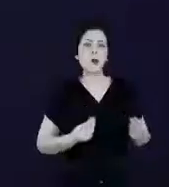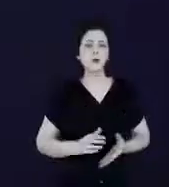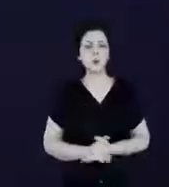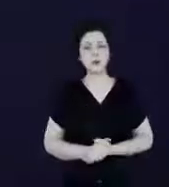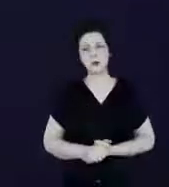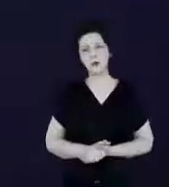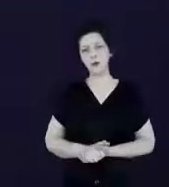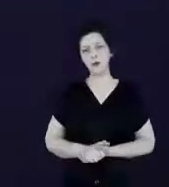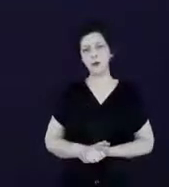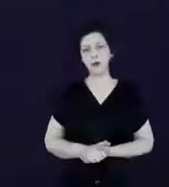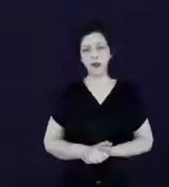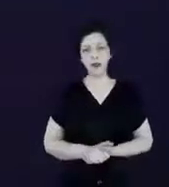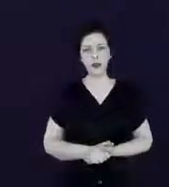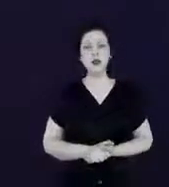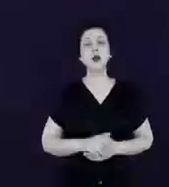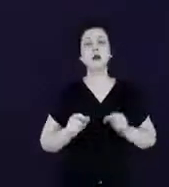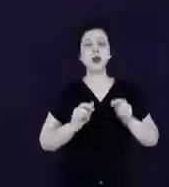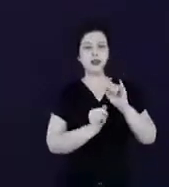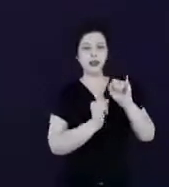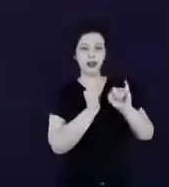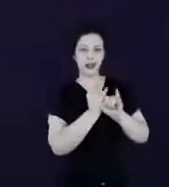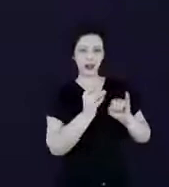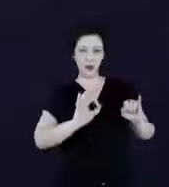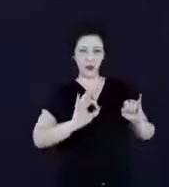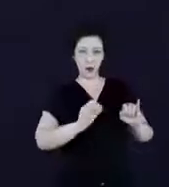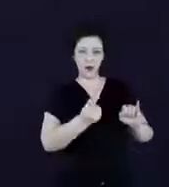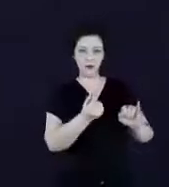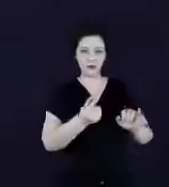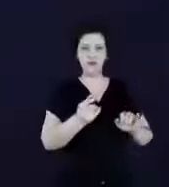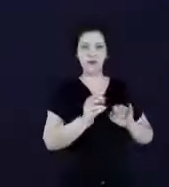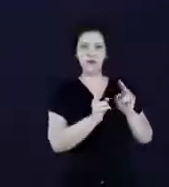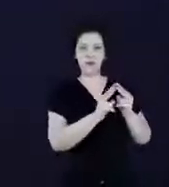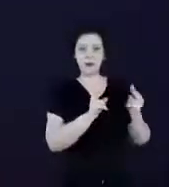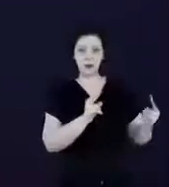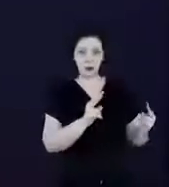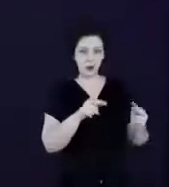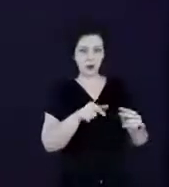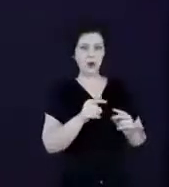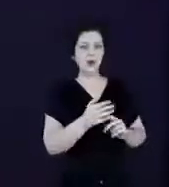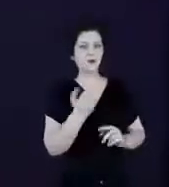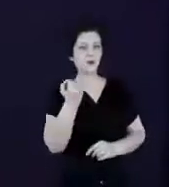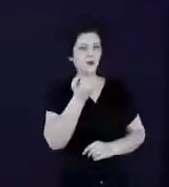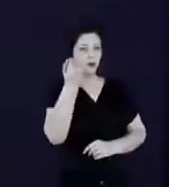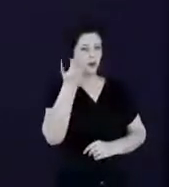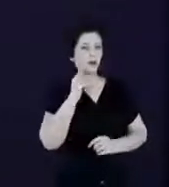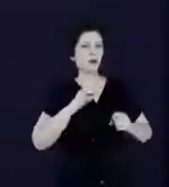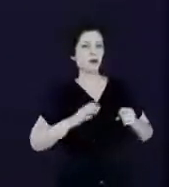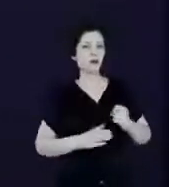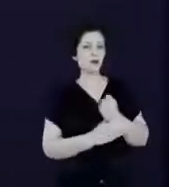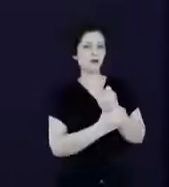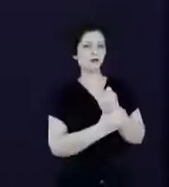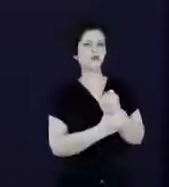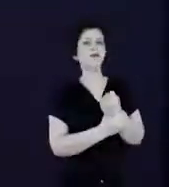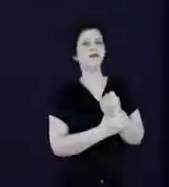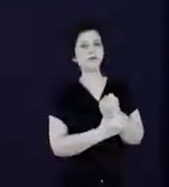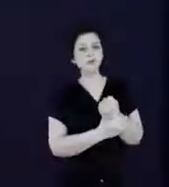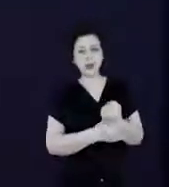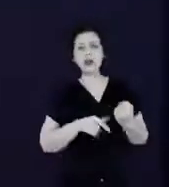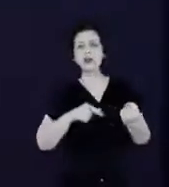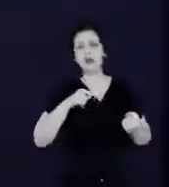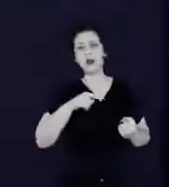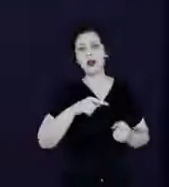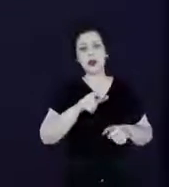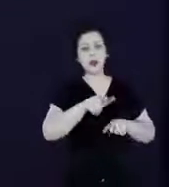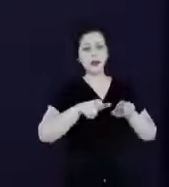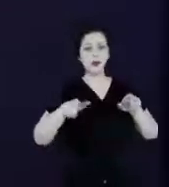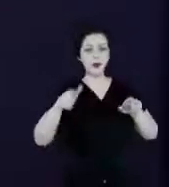Primeiro, blockchain, essas novas tecnologias, Gustavo, elas são fundamentais para dar segurança para os comerciantes, os agentes de mercado, fornecerem